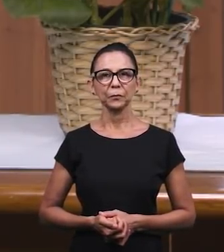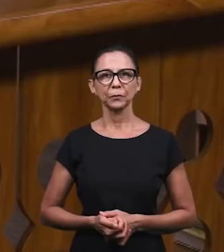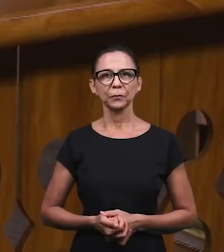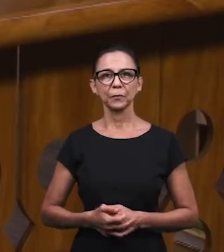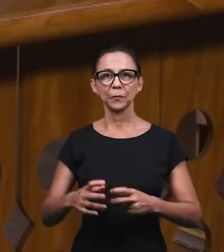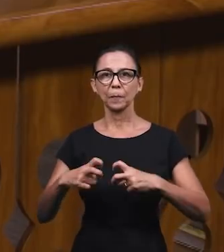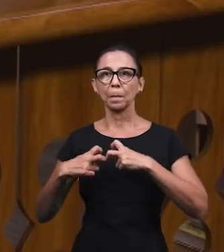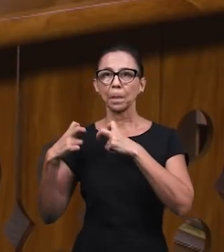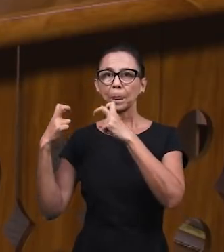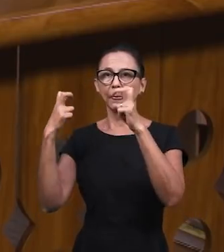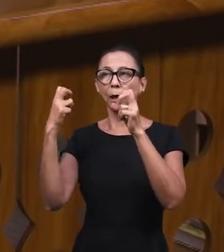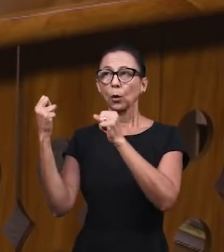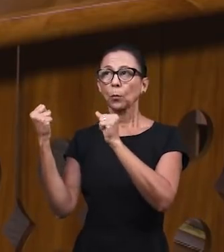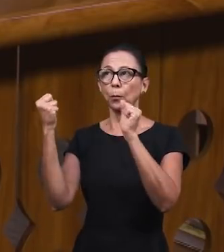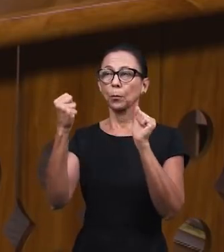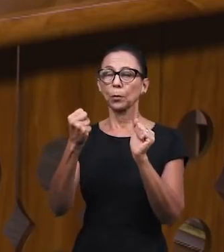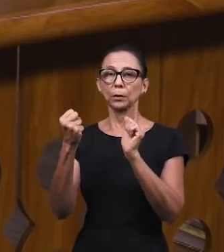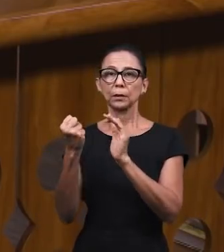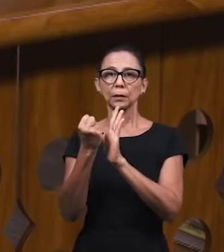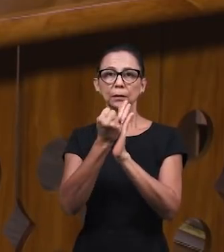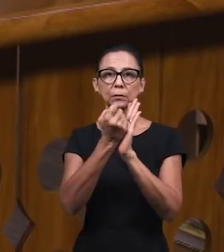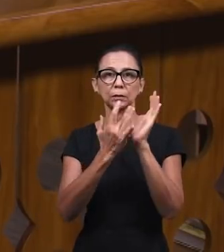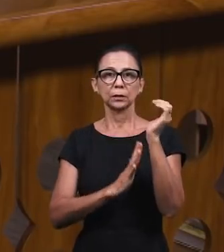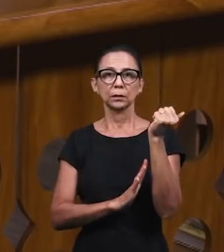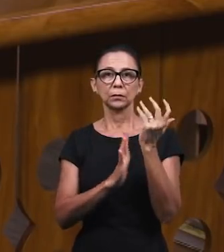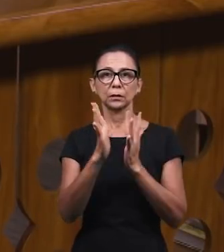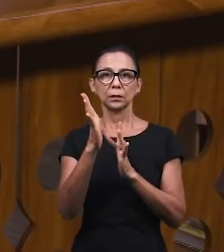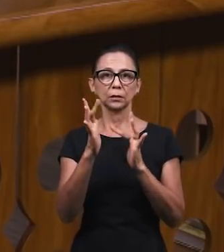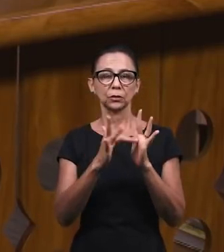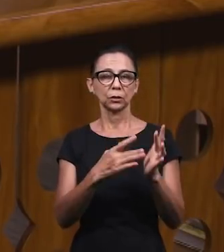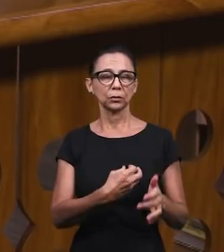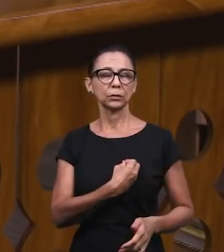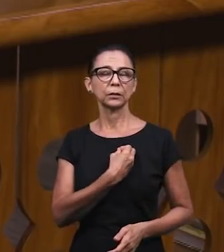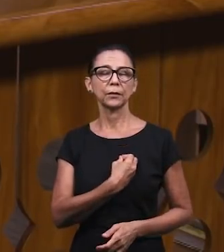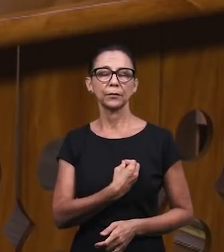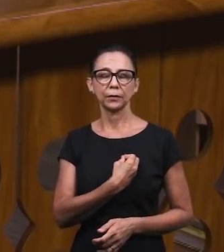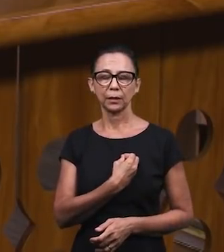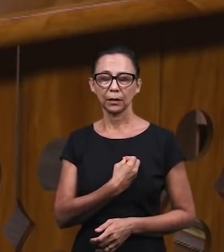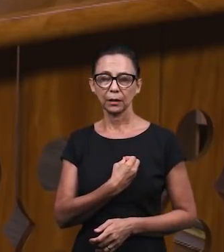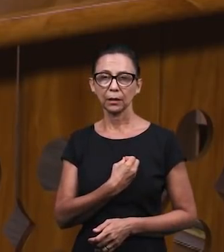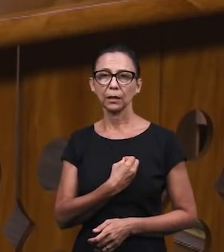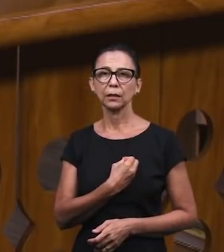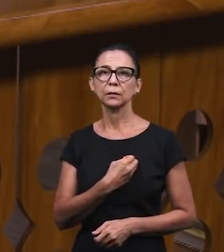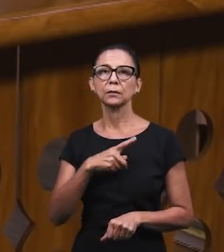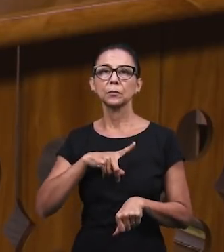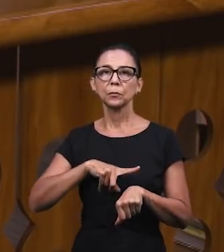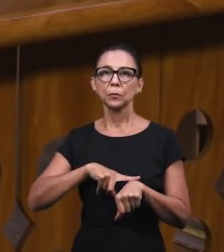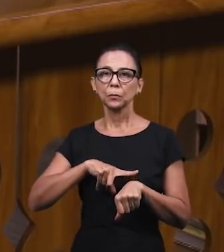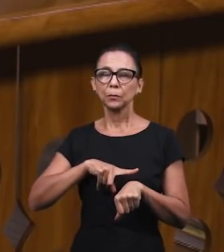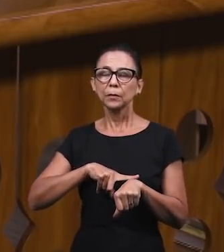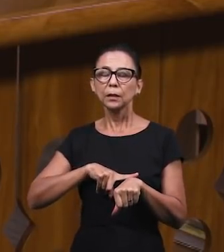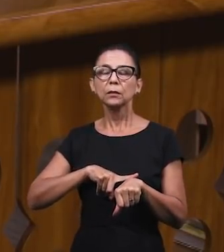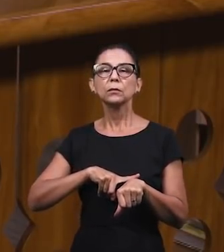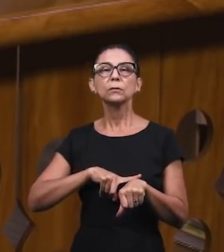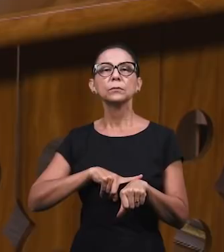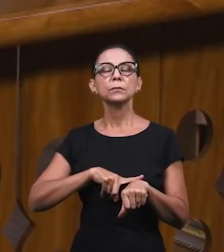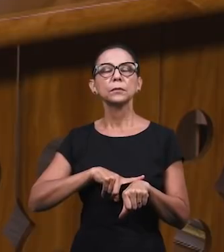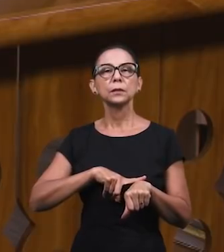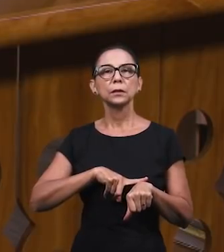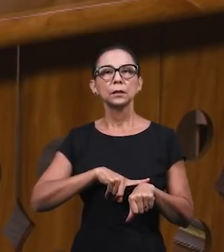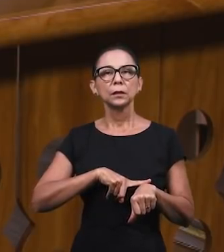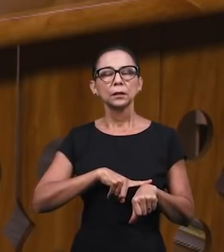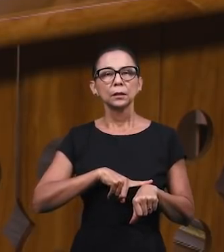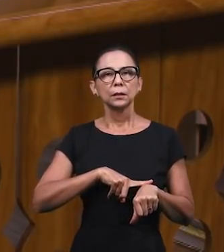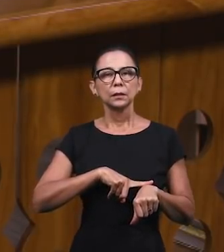Senhor, nós clamamos pelo poder e a virtude que há no sangue do Senhor Jesus. Queremos apresentar, Senhor, nesse